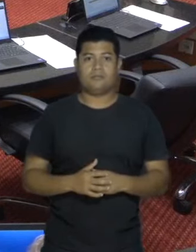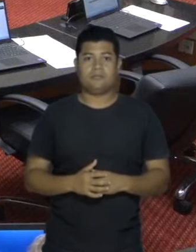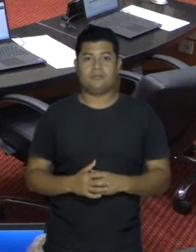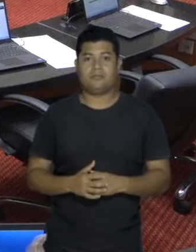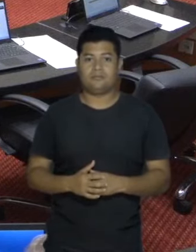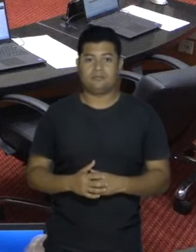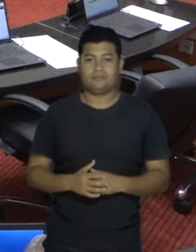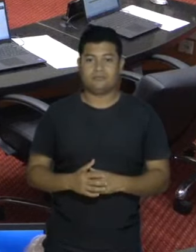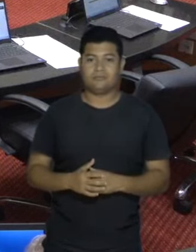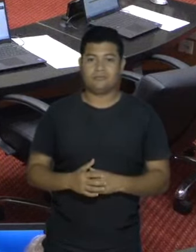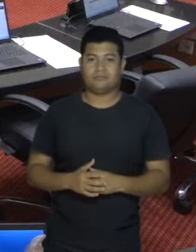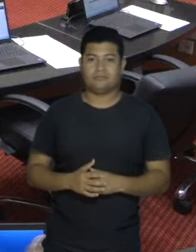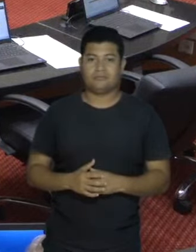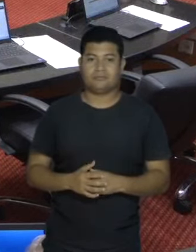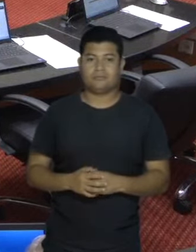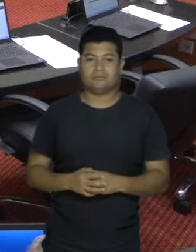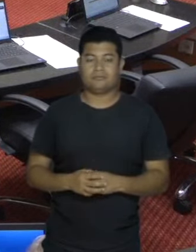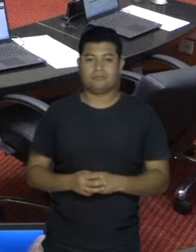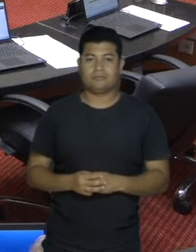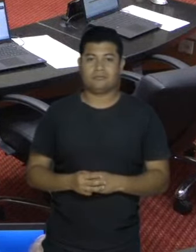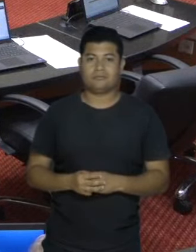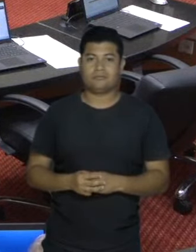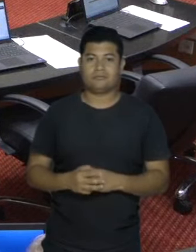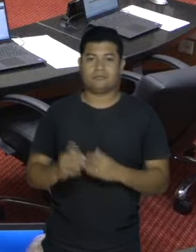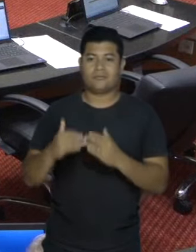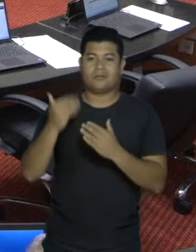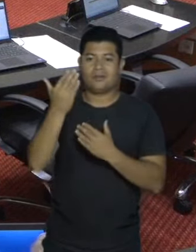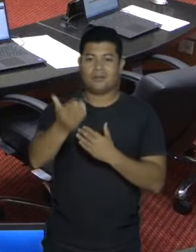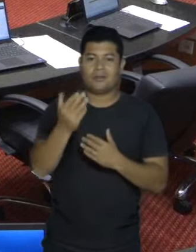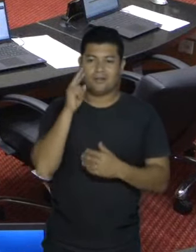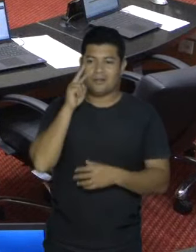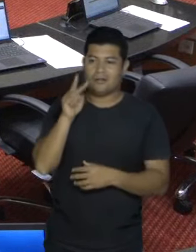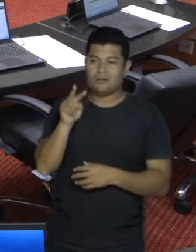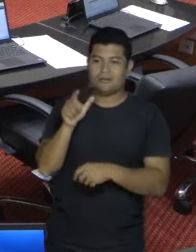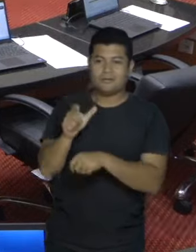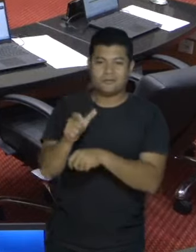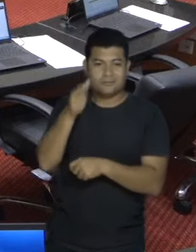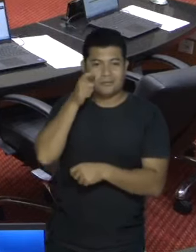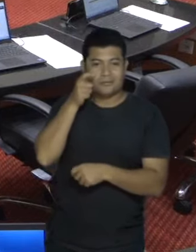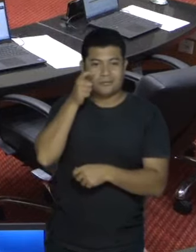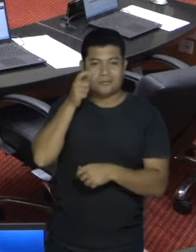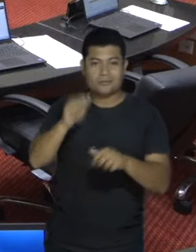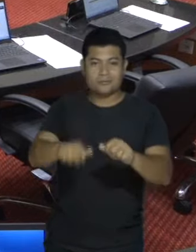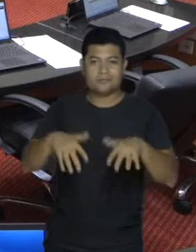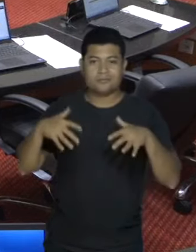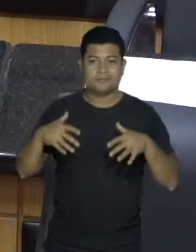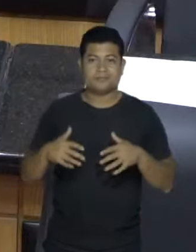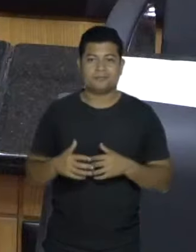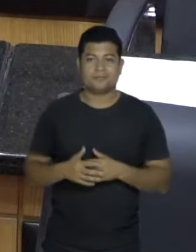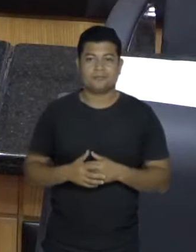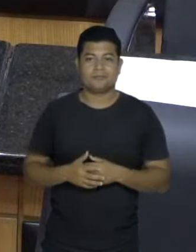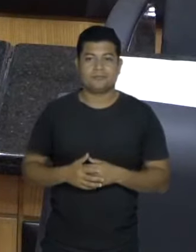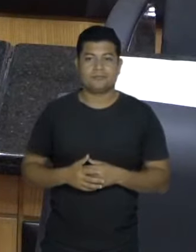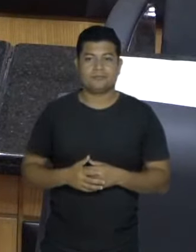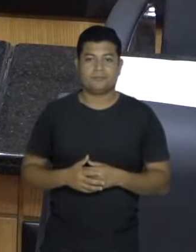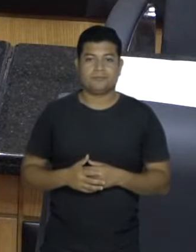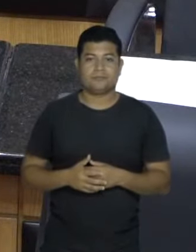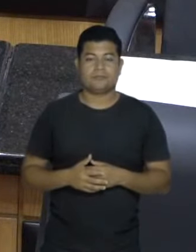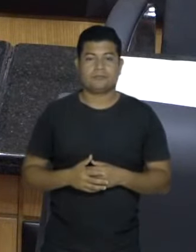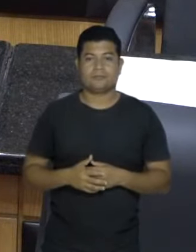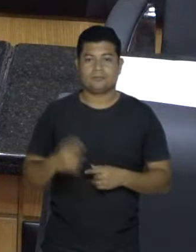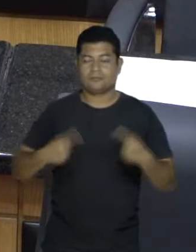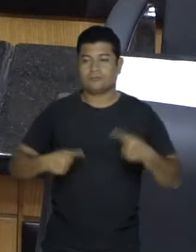fundos do plenário para discutir a matéria com a palavra autor Deputado Jaime Mioto senhor presidente